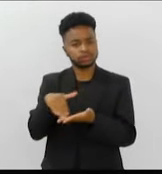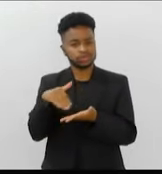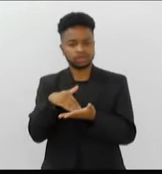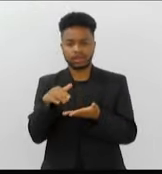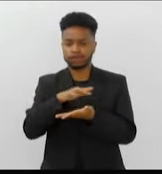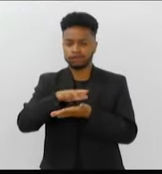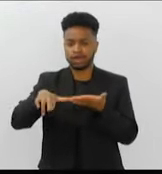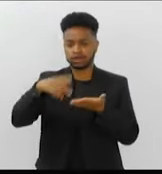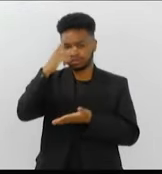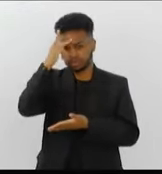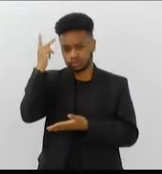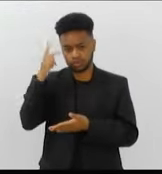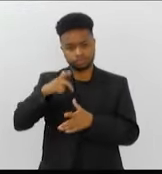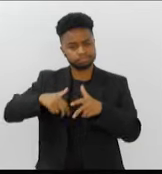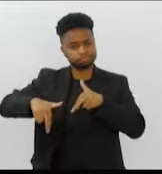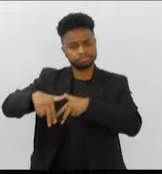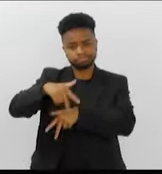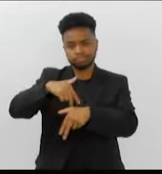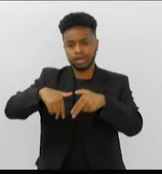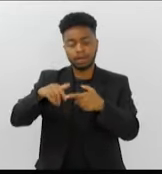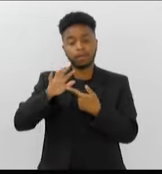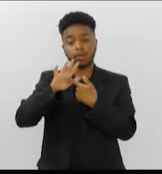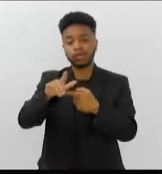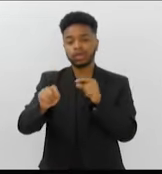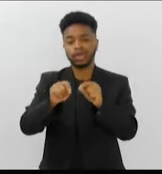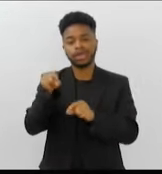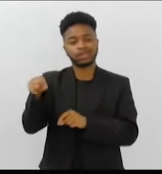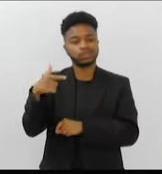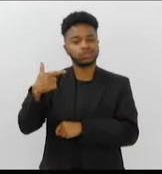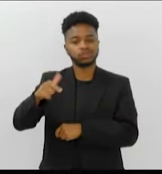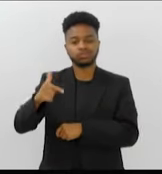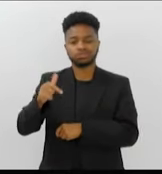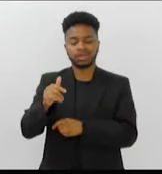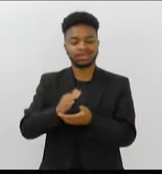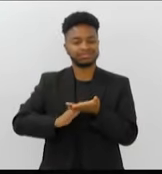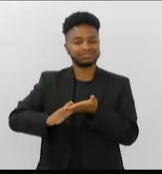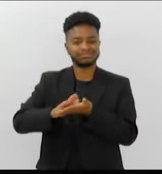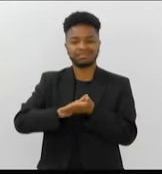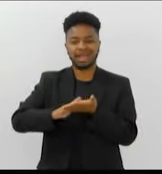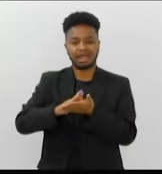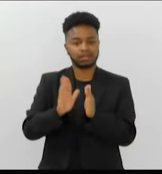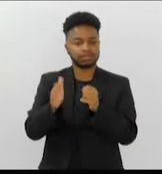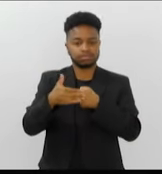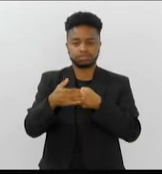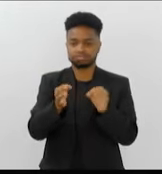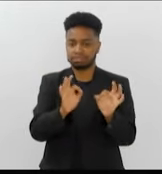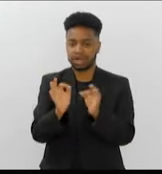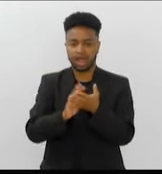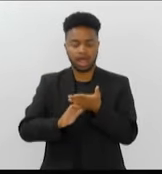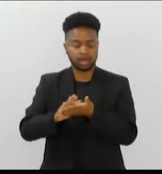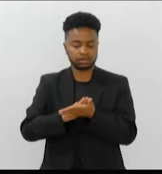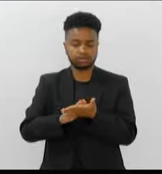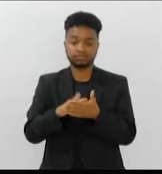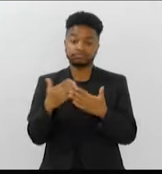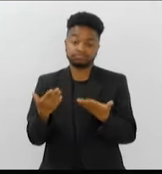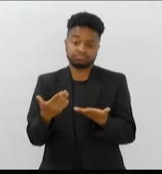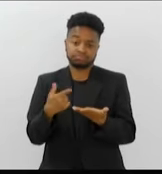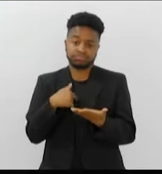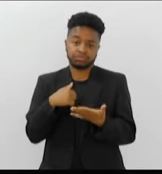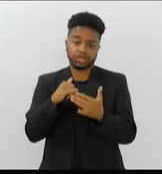etc., mostrando que ele não tem absolutamente nada a esconder. É quase que, eu diria assim,